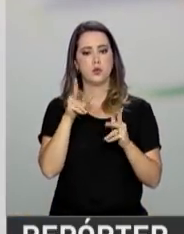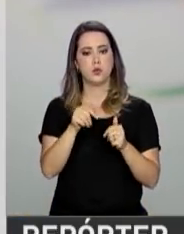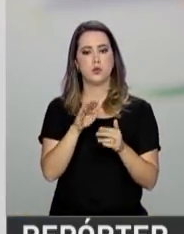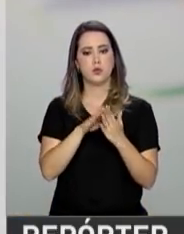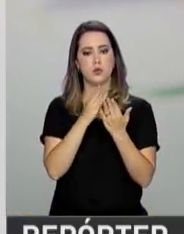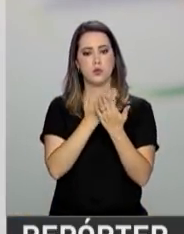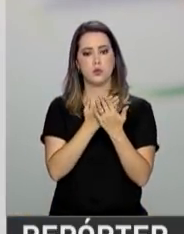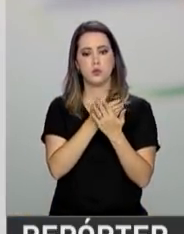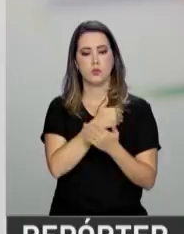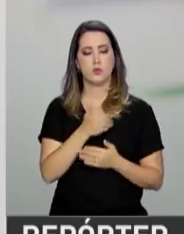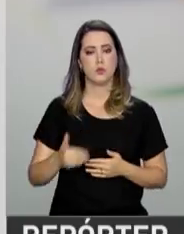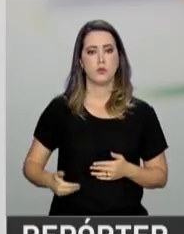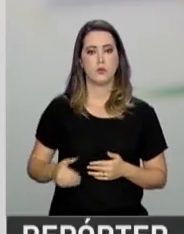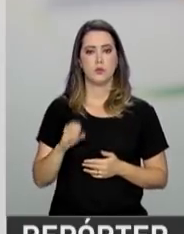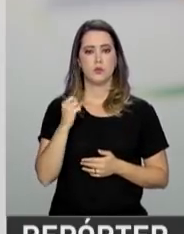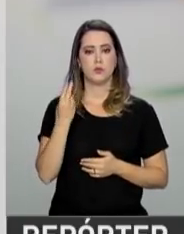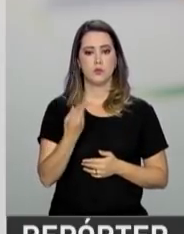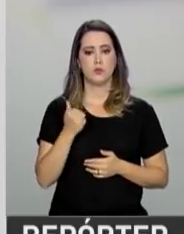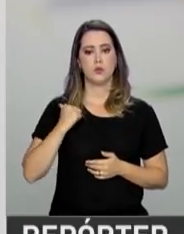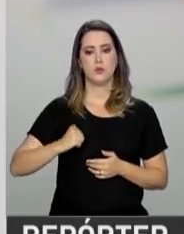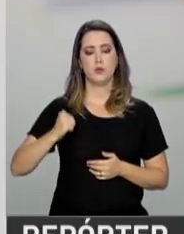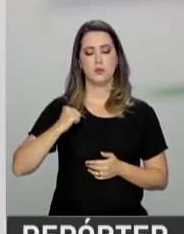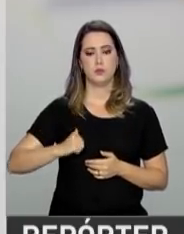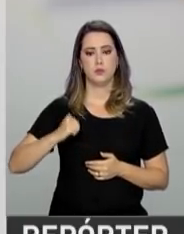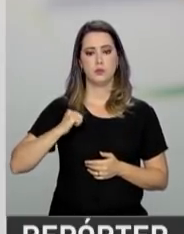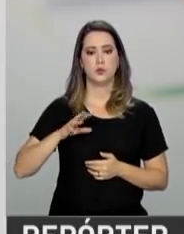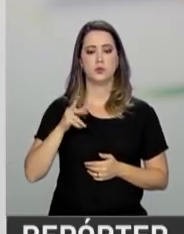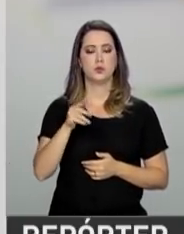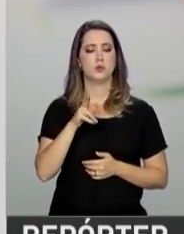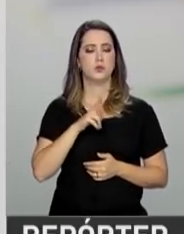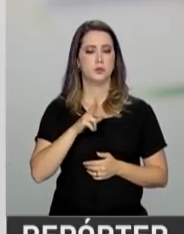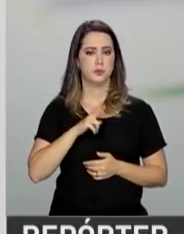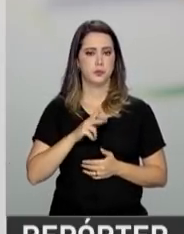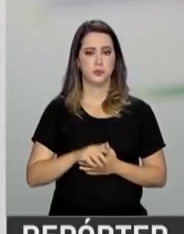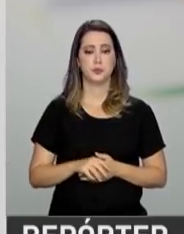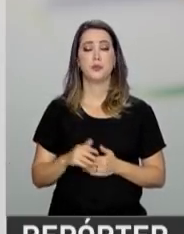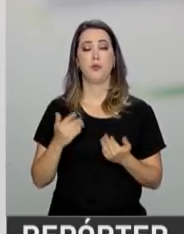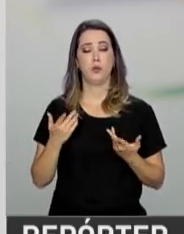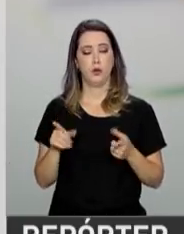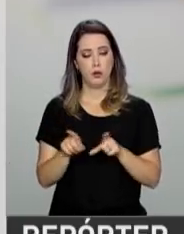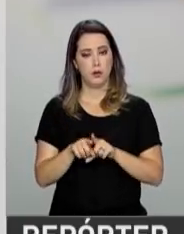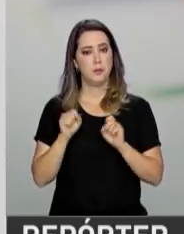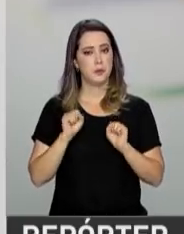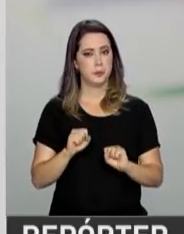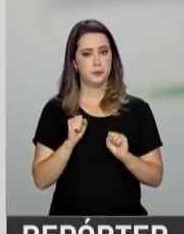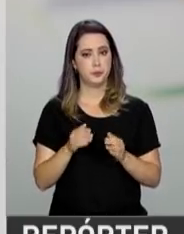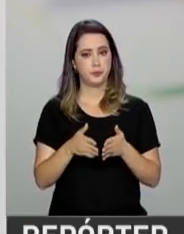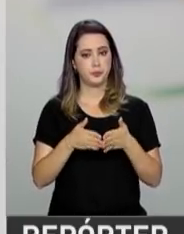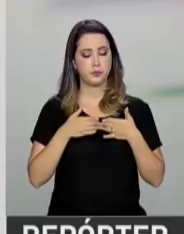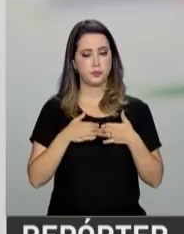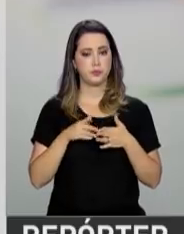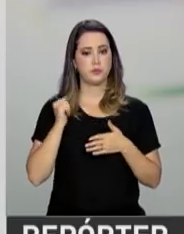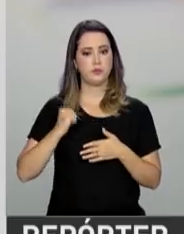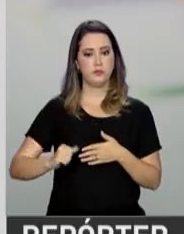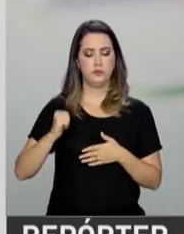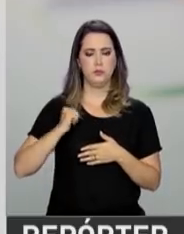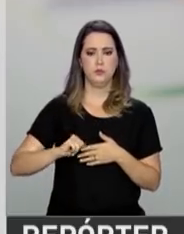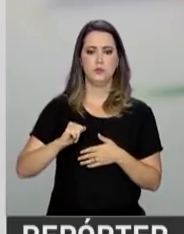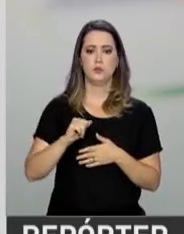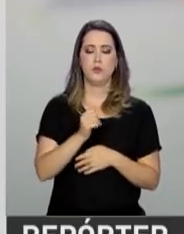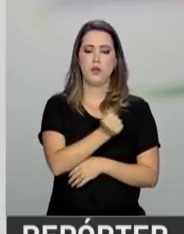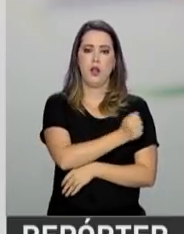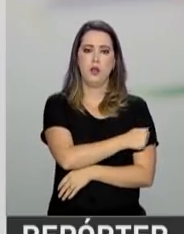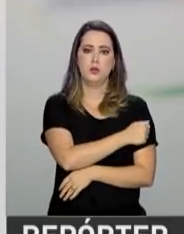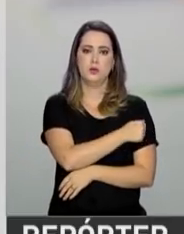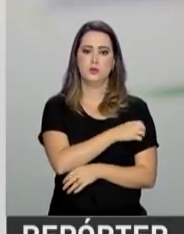na rede pública ou como bolsista integral da rede privada também podem solicitar uma bolsa alunos que